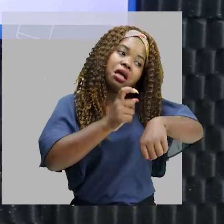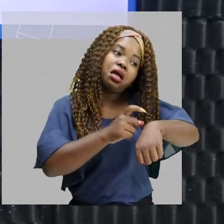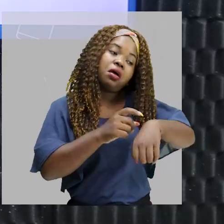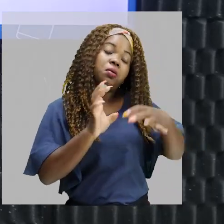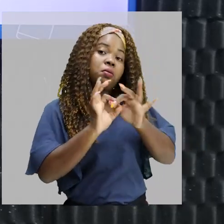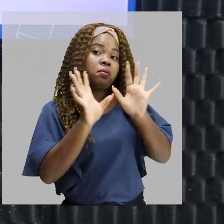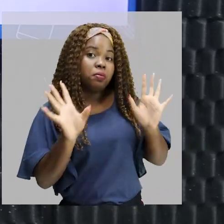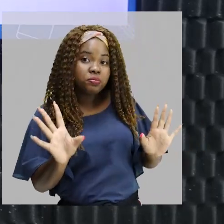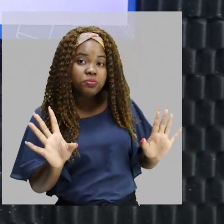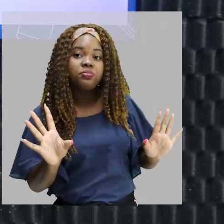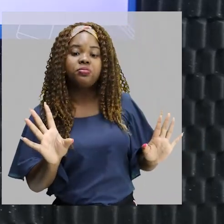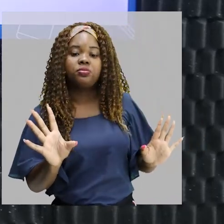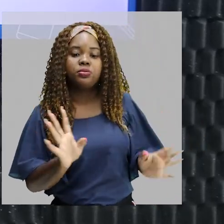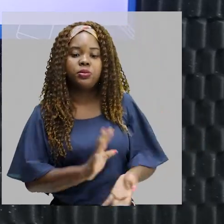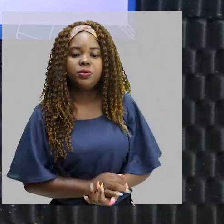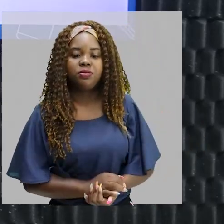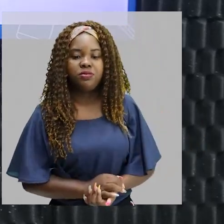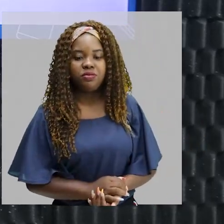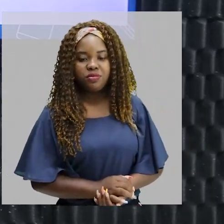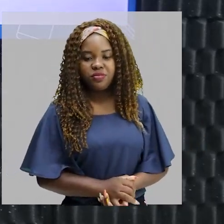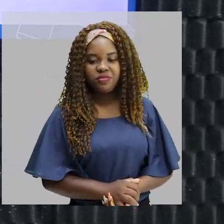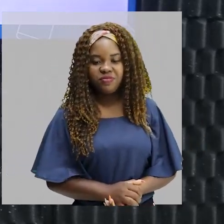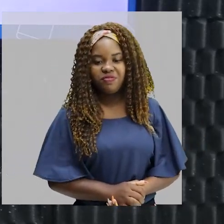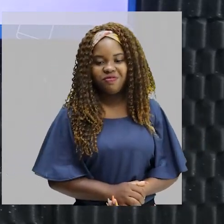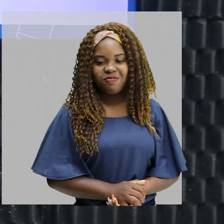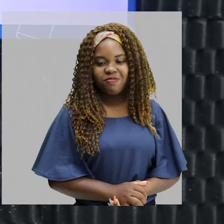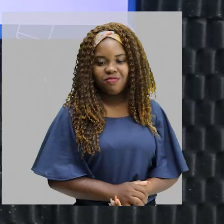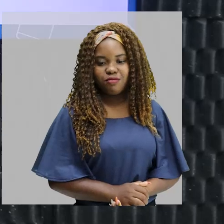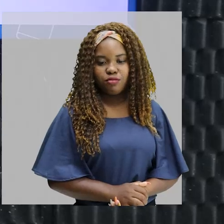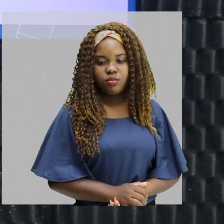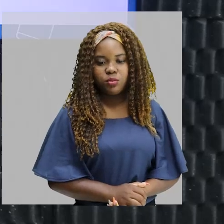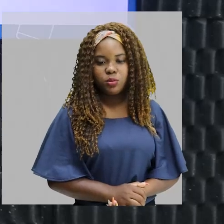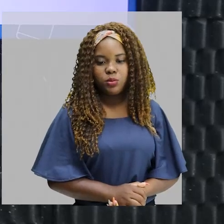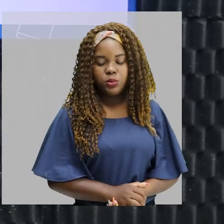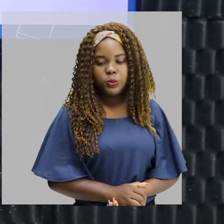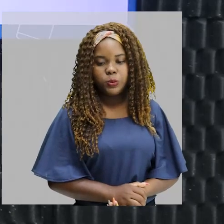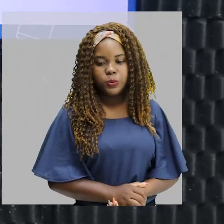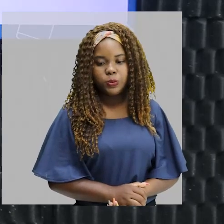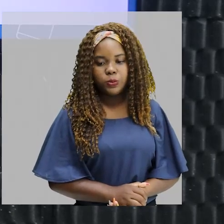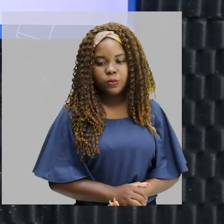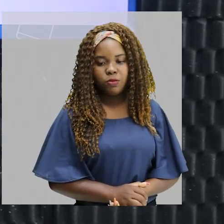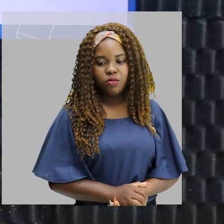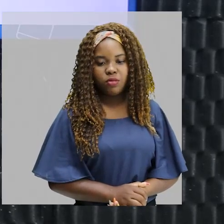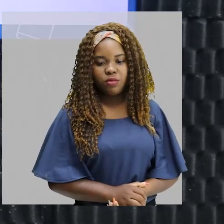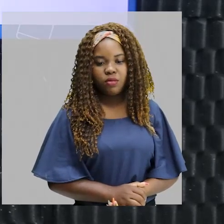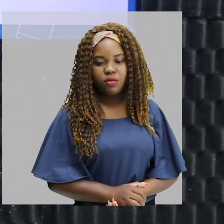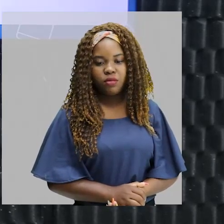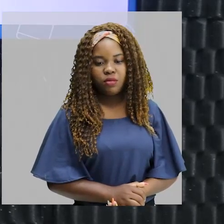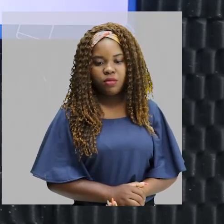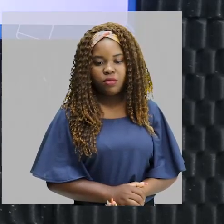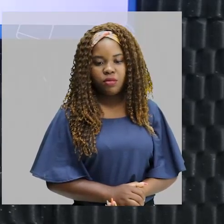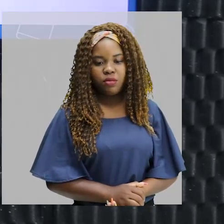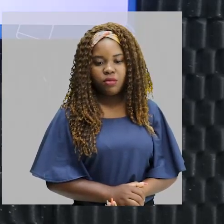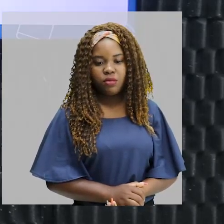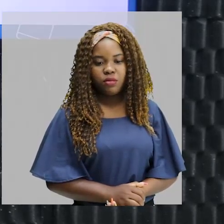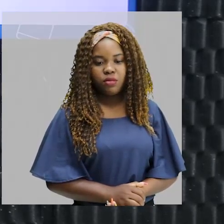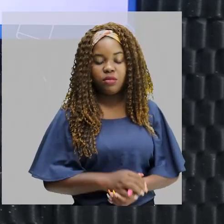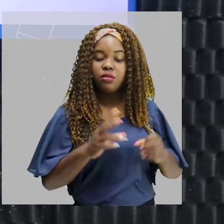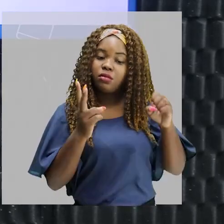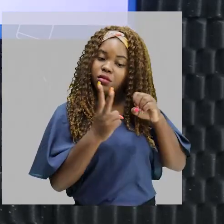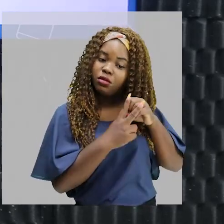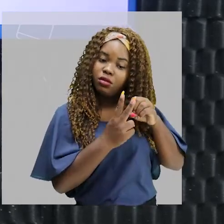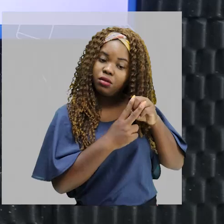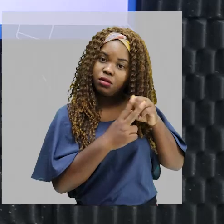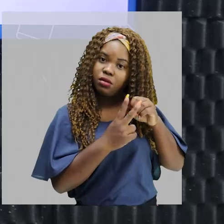en aquellos tiempos, una salía a bailar a la hora que quisiera. Então, os verbos que eu